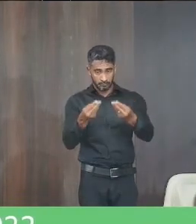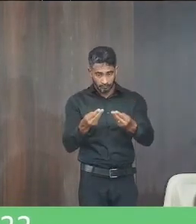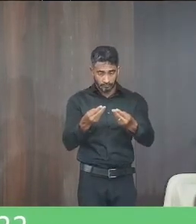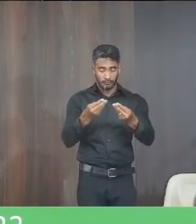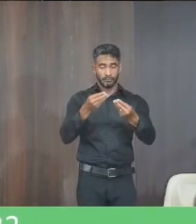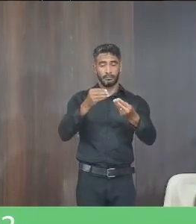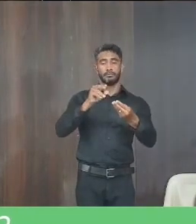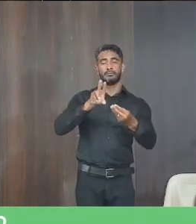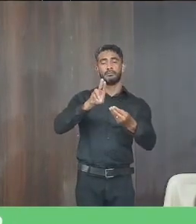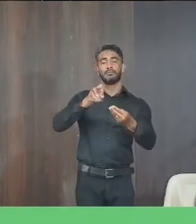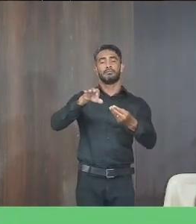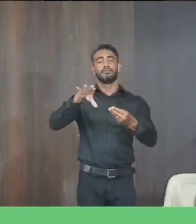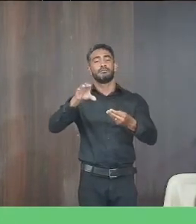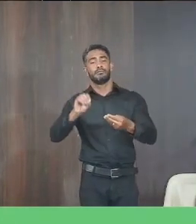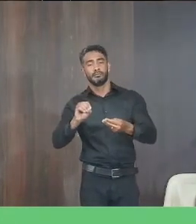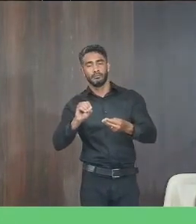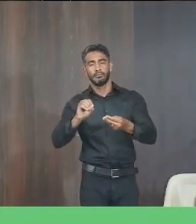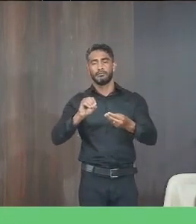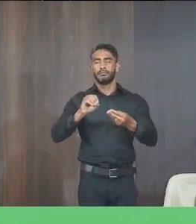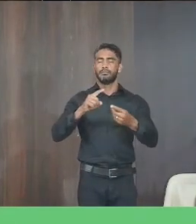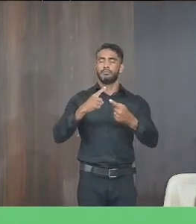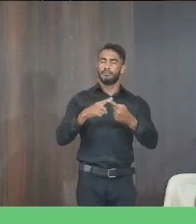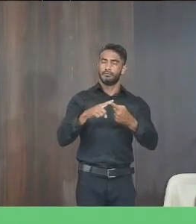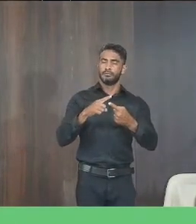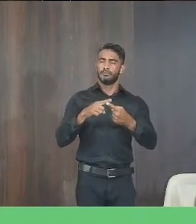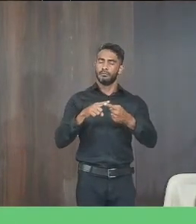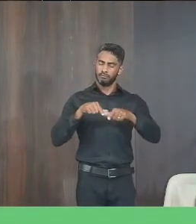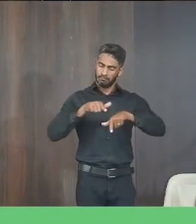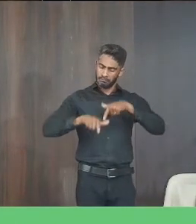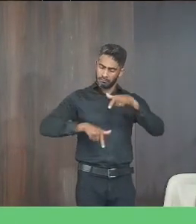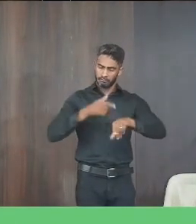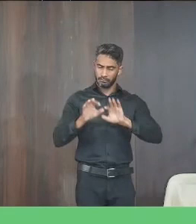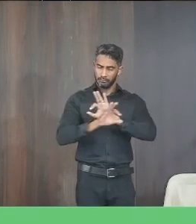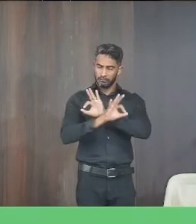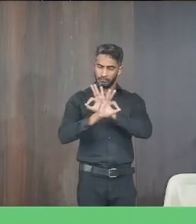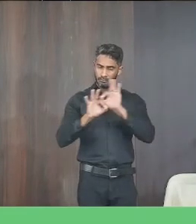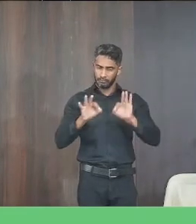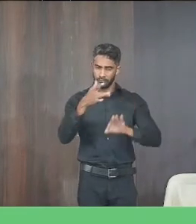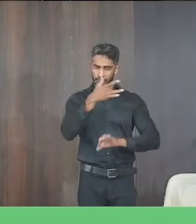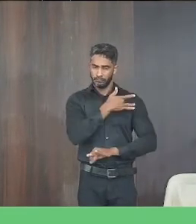Campos de boas práticas em saúde mental e da outras providências